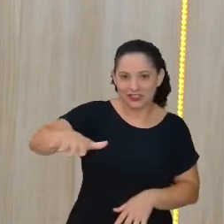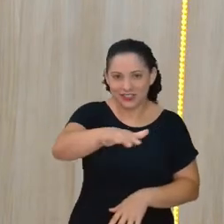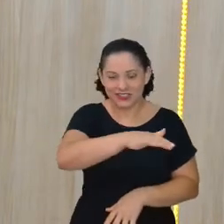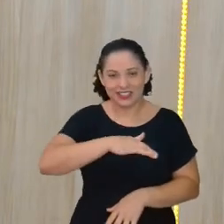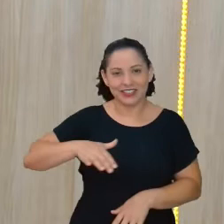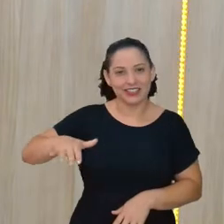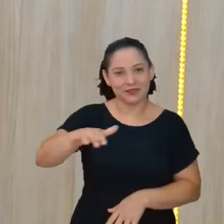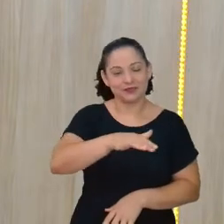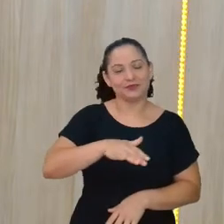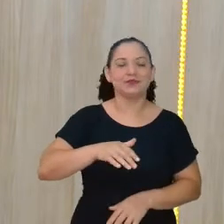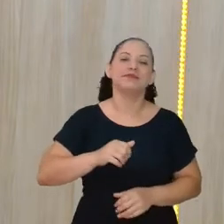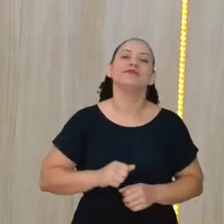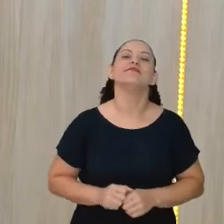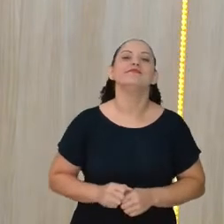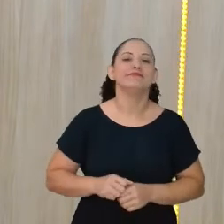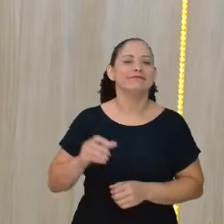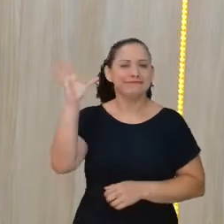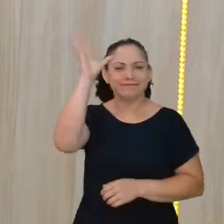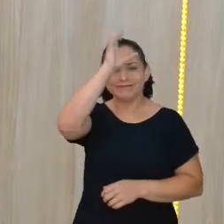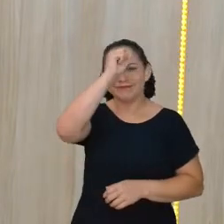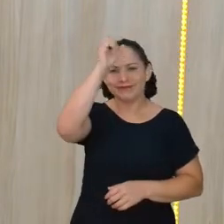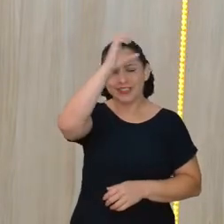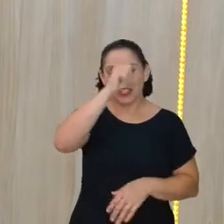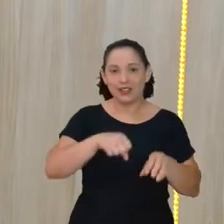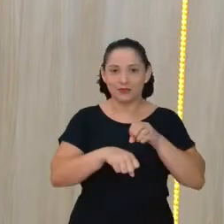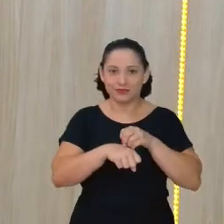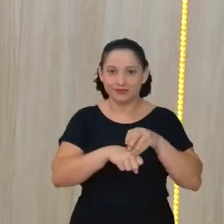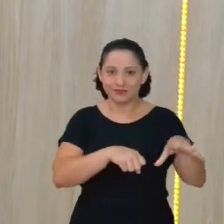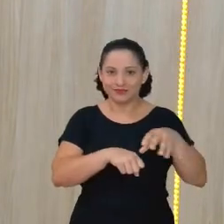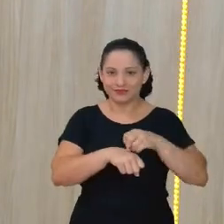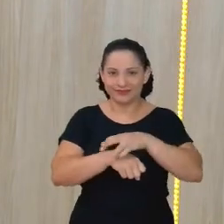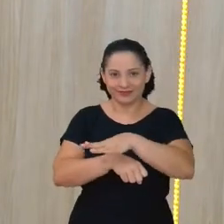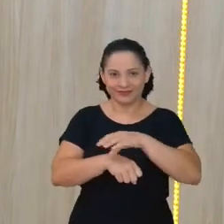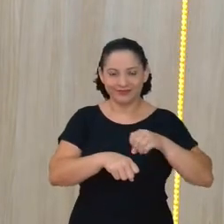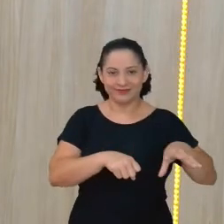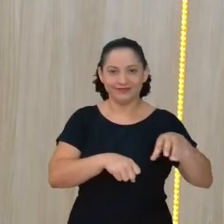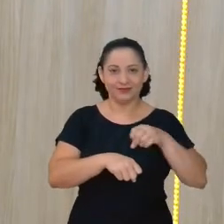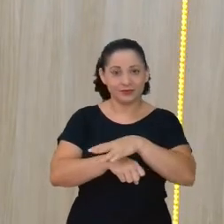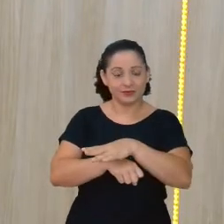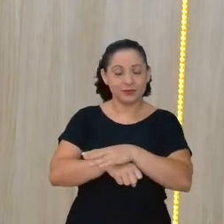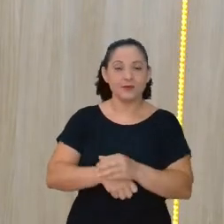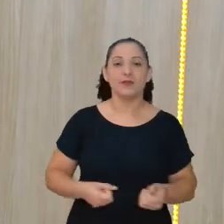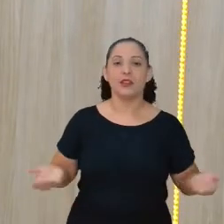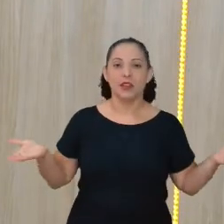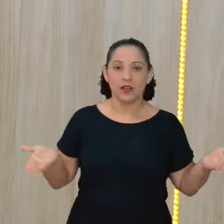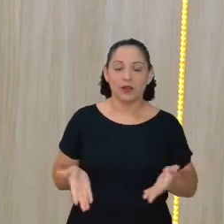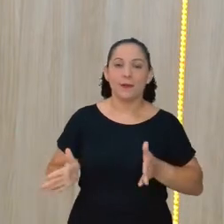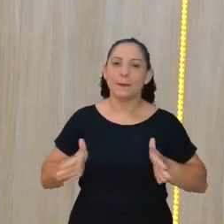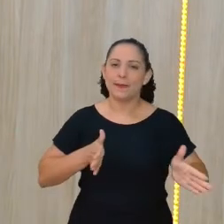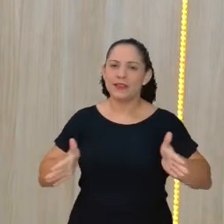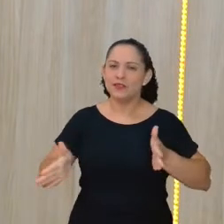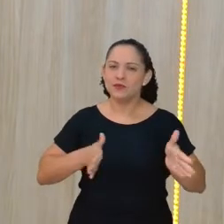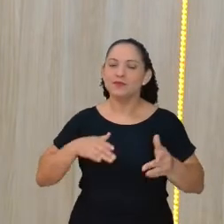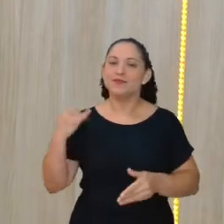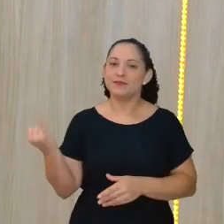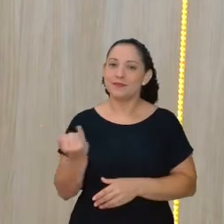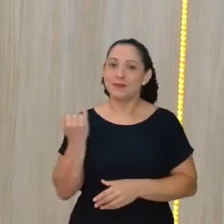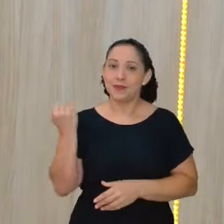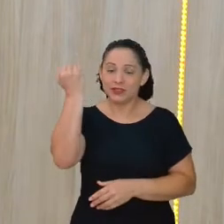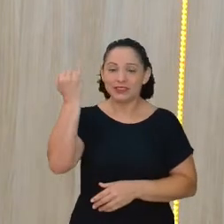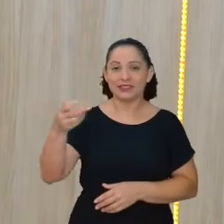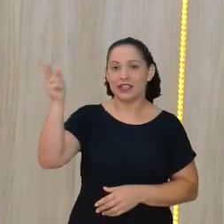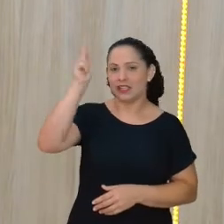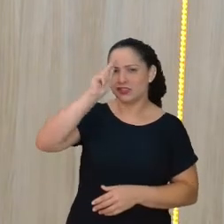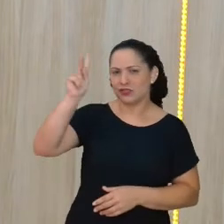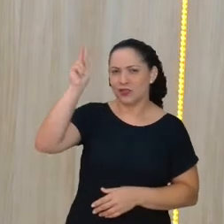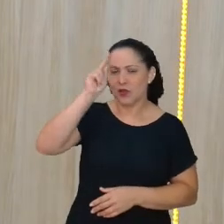aí alcançado e que as informações cheguem, não é? Estamos aí vivendo um período muito importante da nossa história,